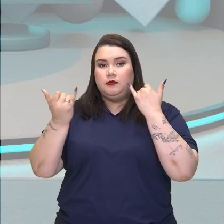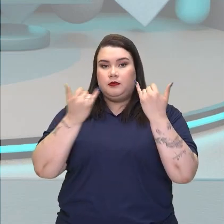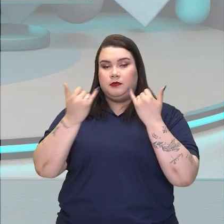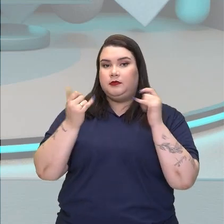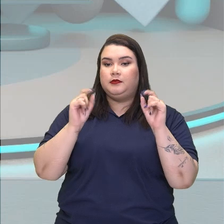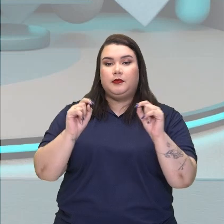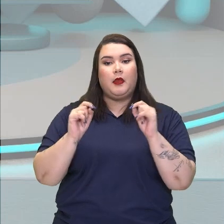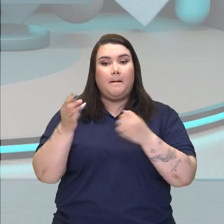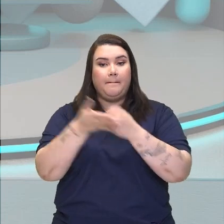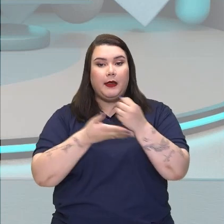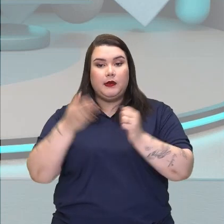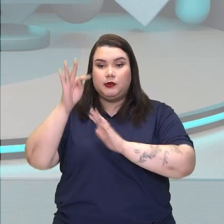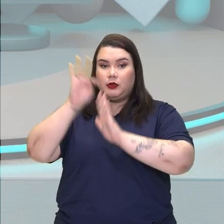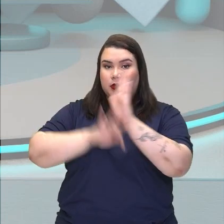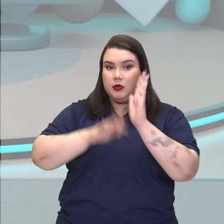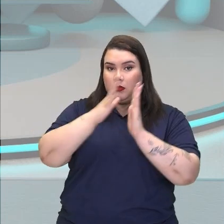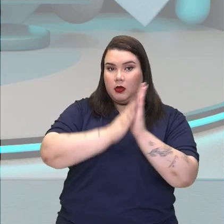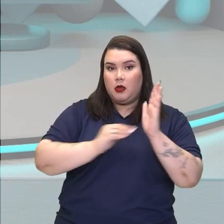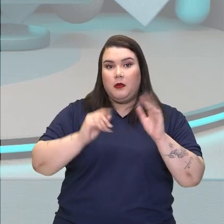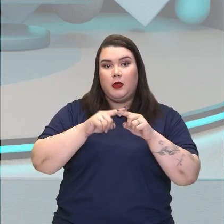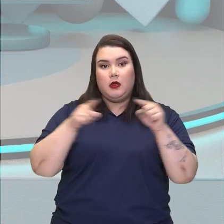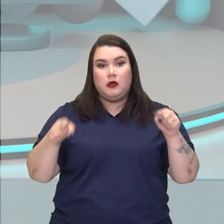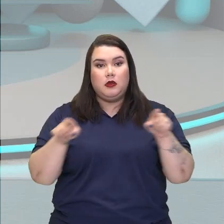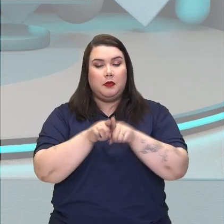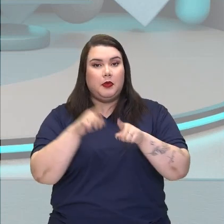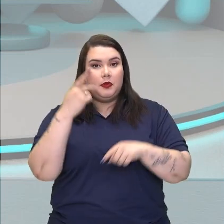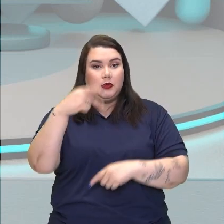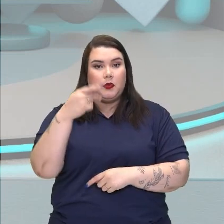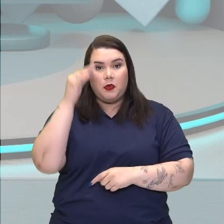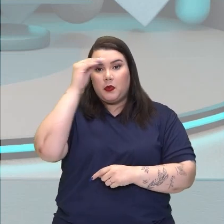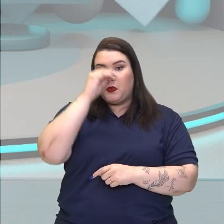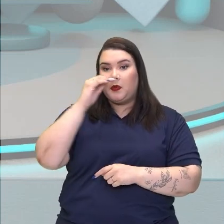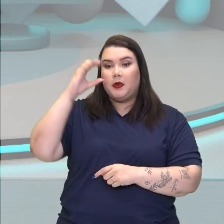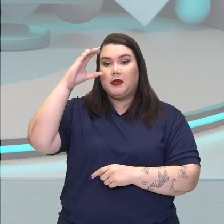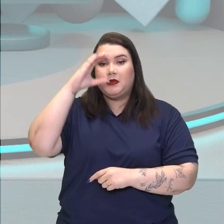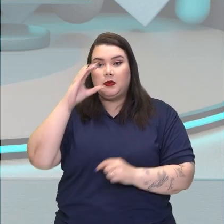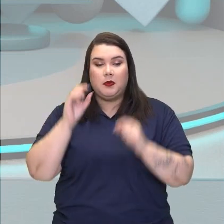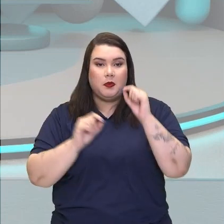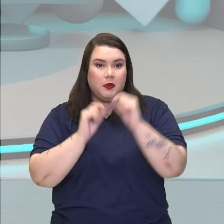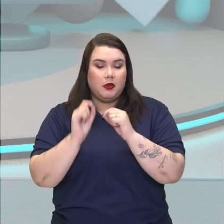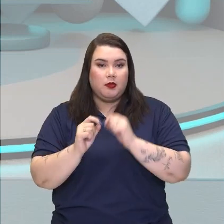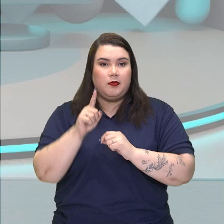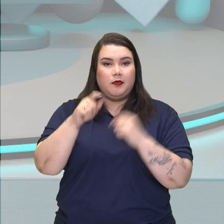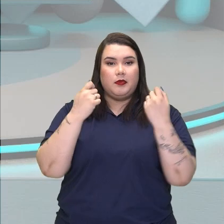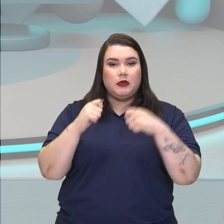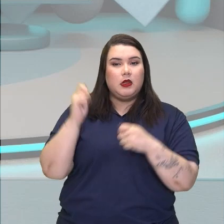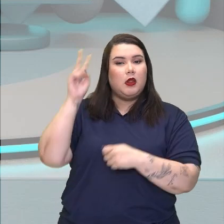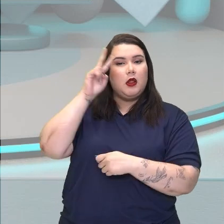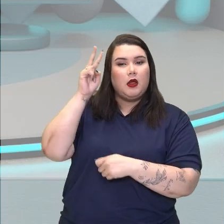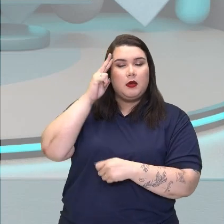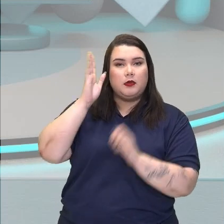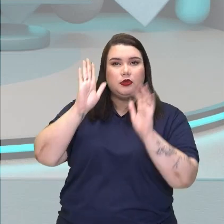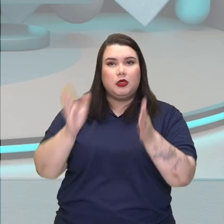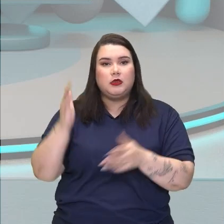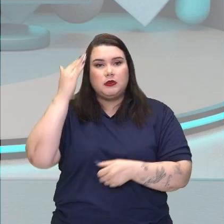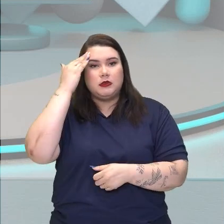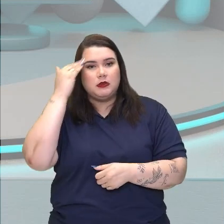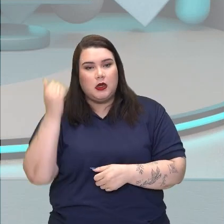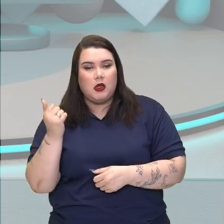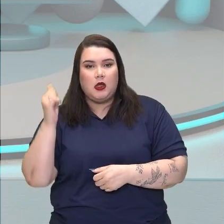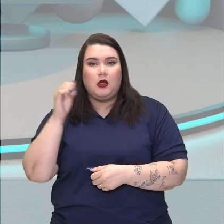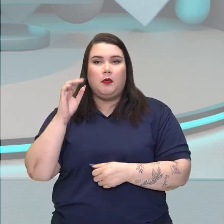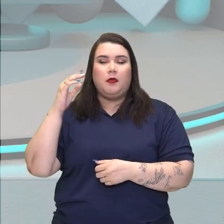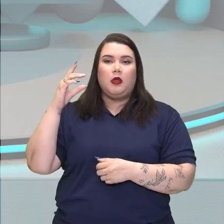com base nos textos motivadores, mas é a partir também dos seus conhecimentos. Ou seja, você tem que trazer aquilo que você sabe, em teoria,